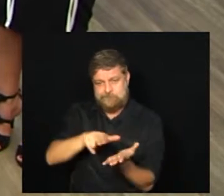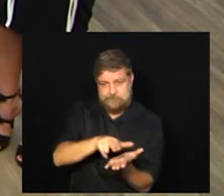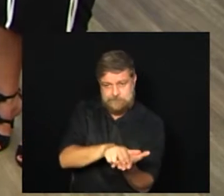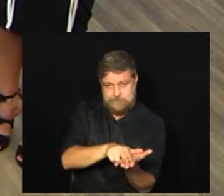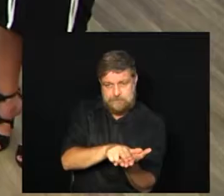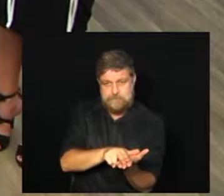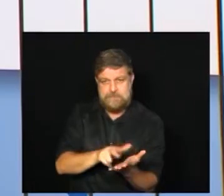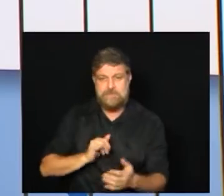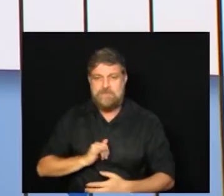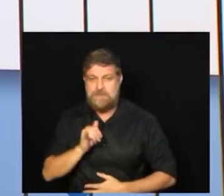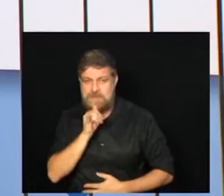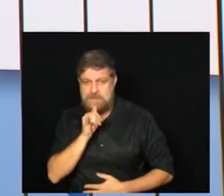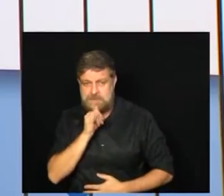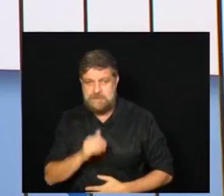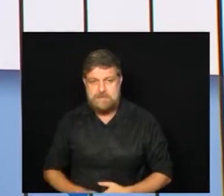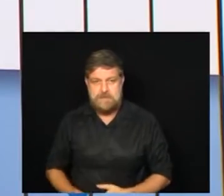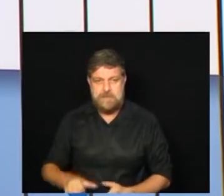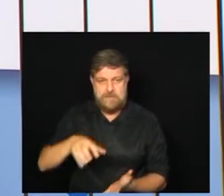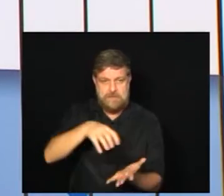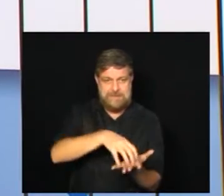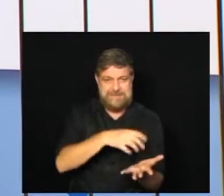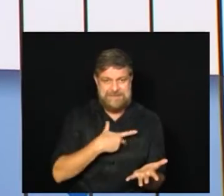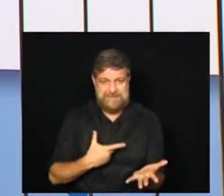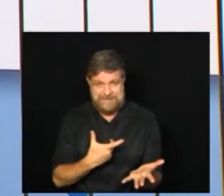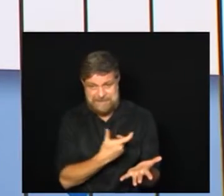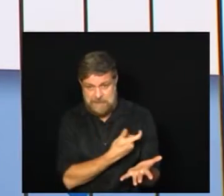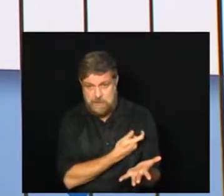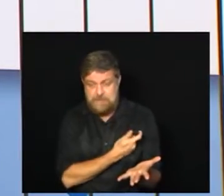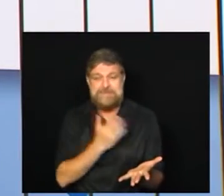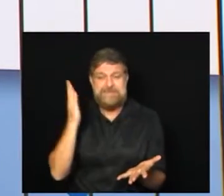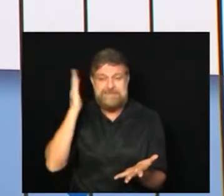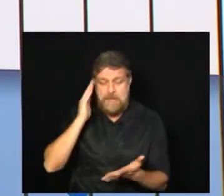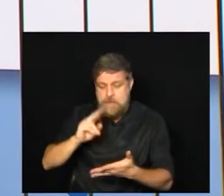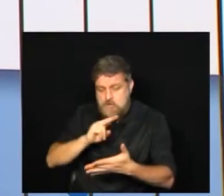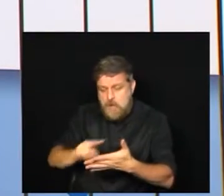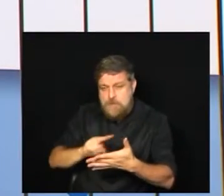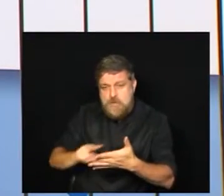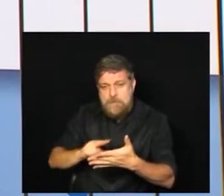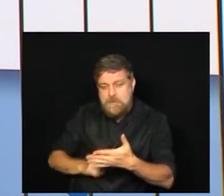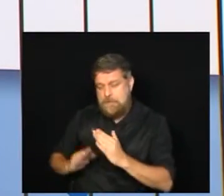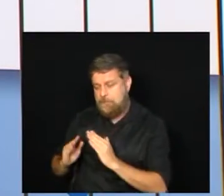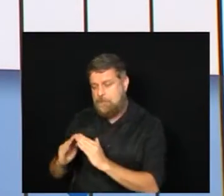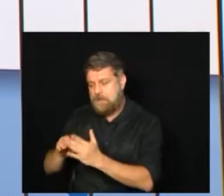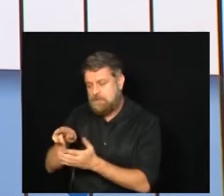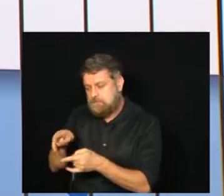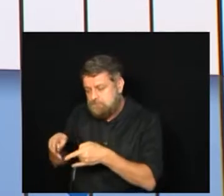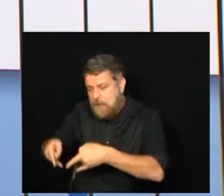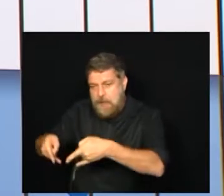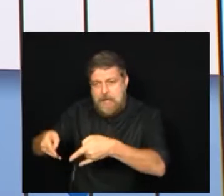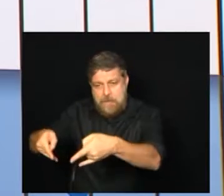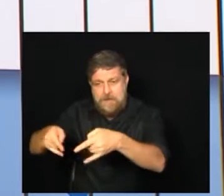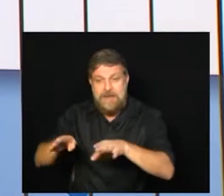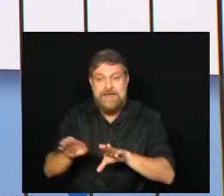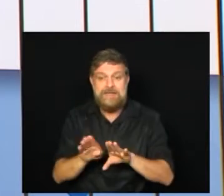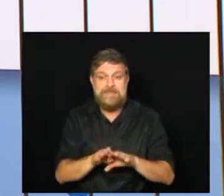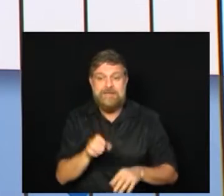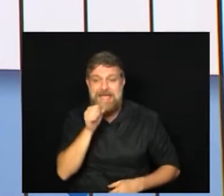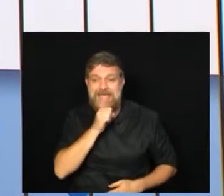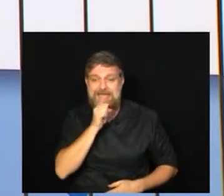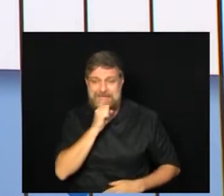moram, por exemplo, ao centro de saúde mais perto da sua casa tem a relação de acamados. Temos também os idosos que vivem